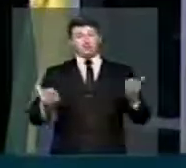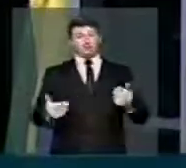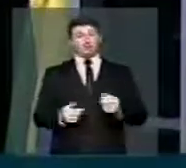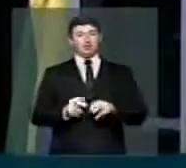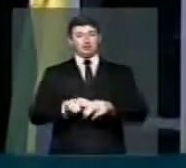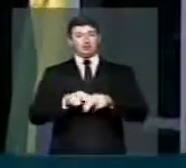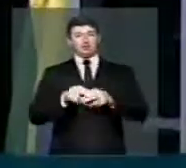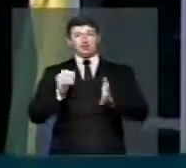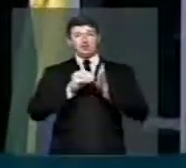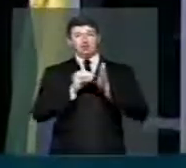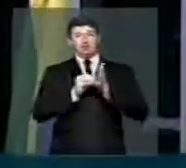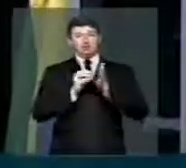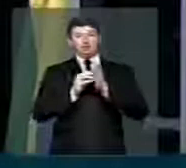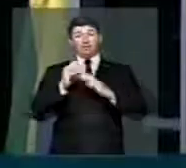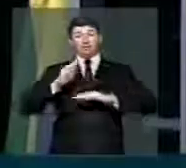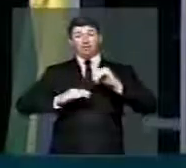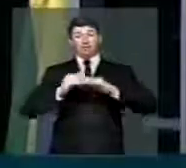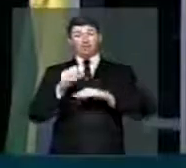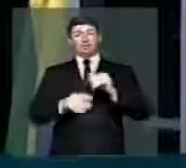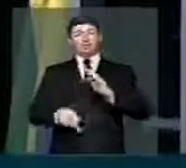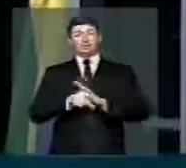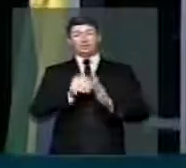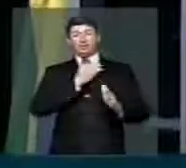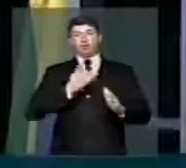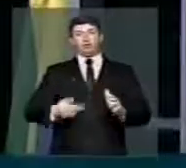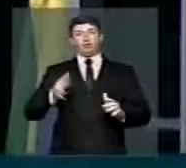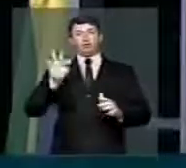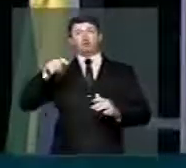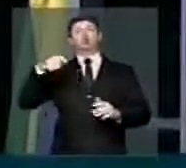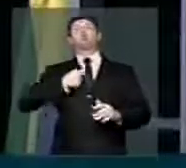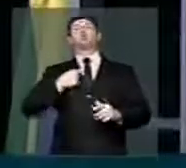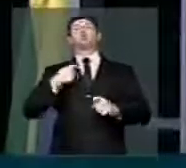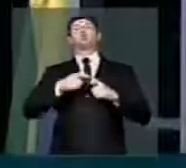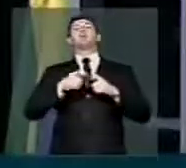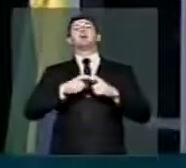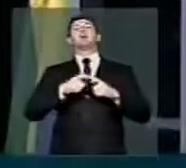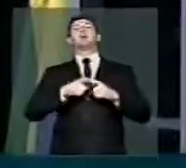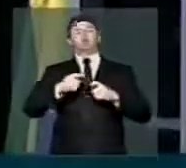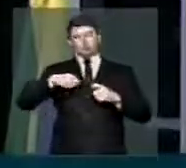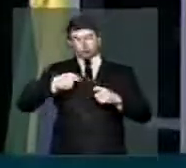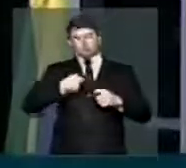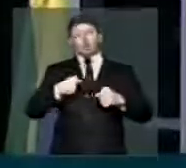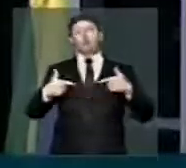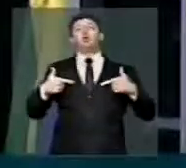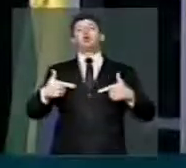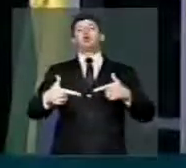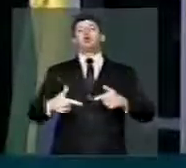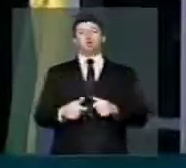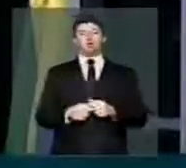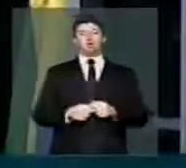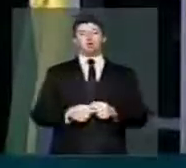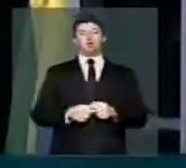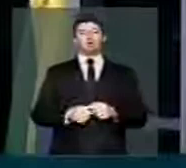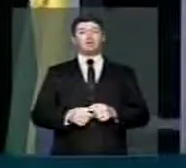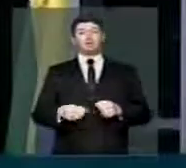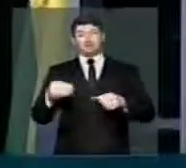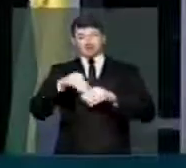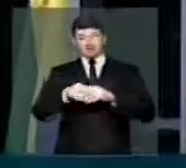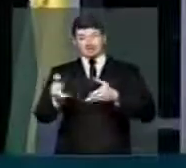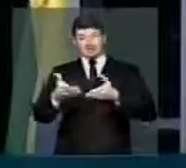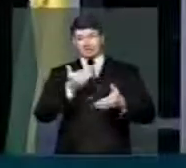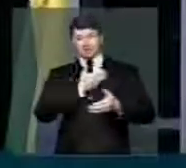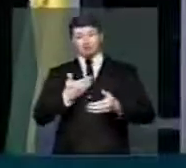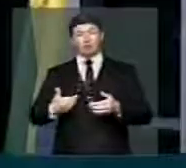por falta de competência do executivo, e falo isso como médico que ainda atua, no serviço